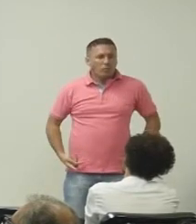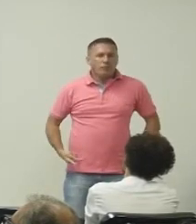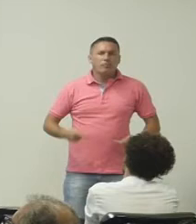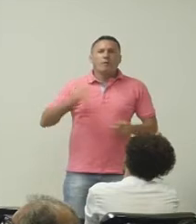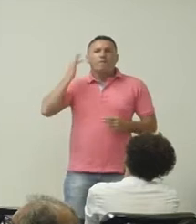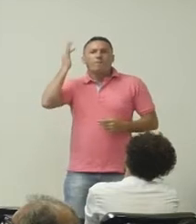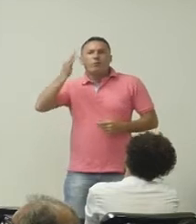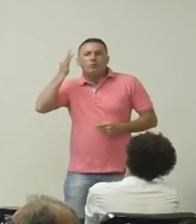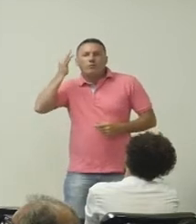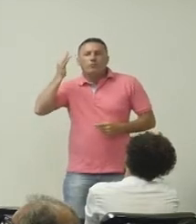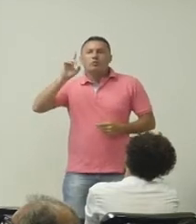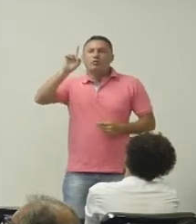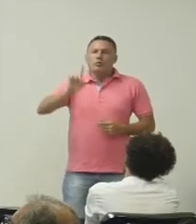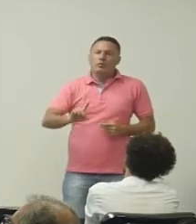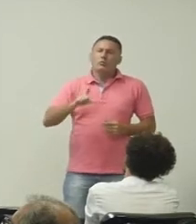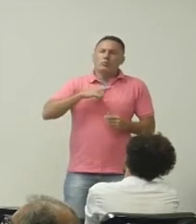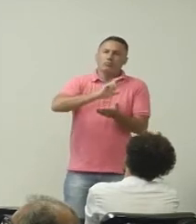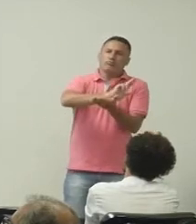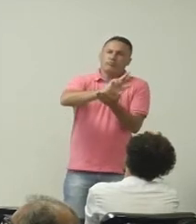dentre outras.